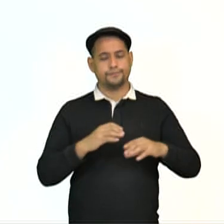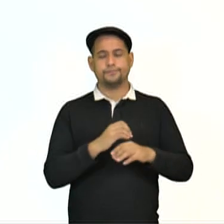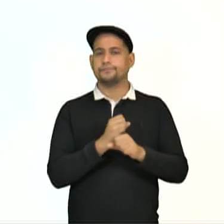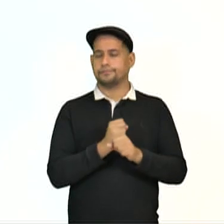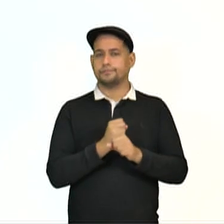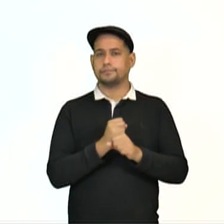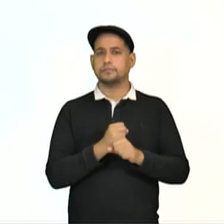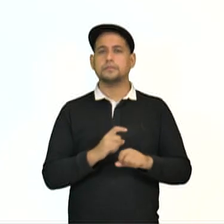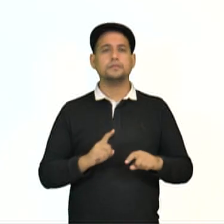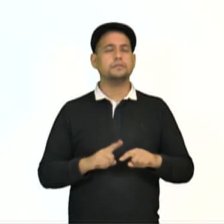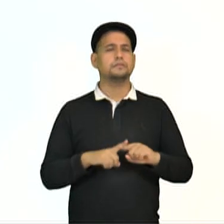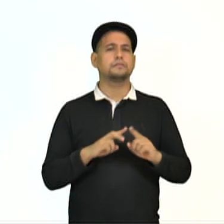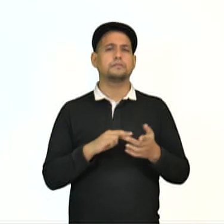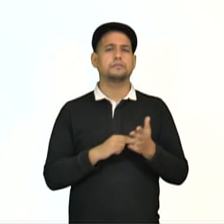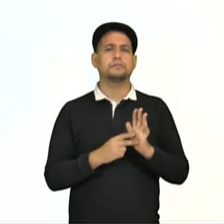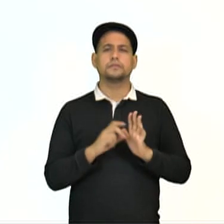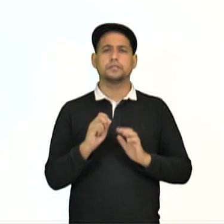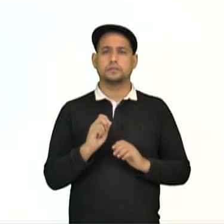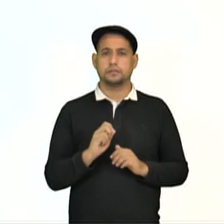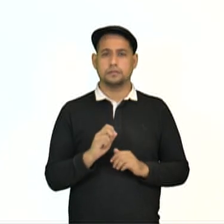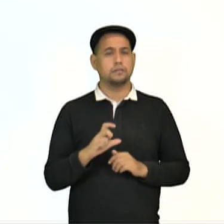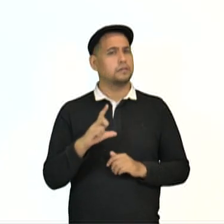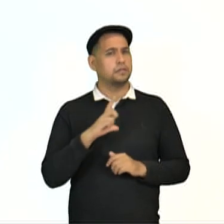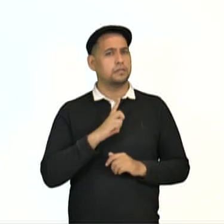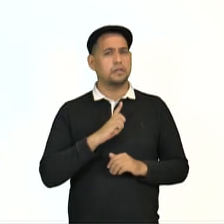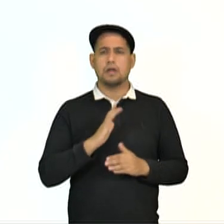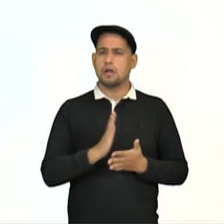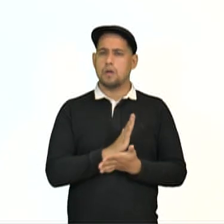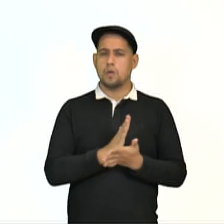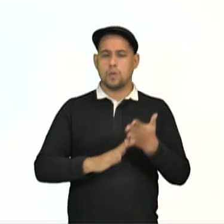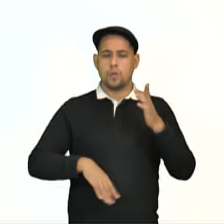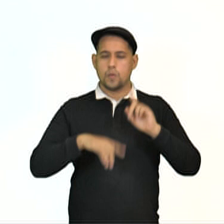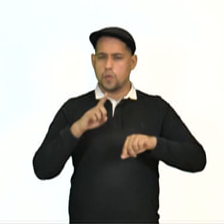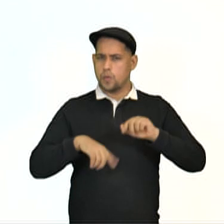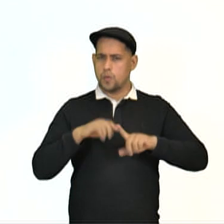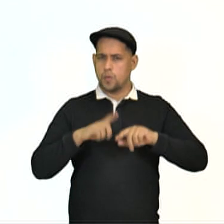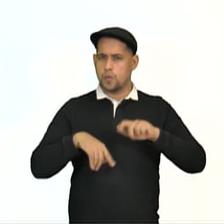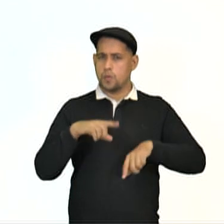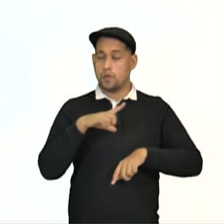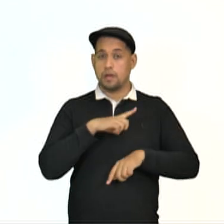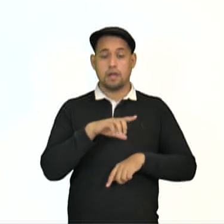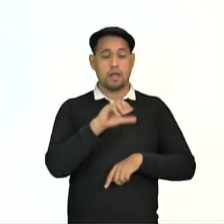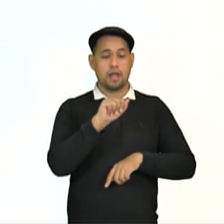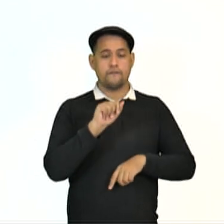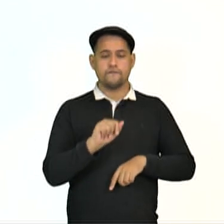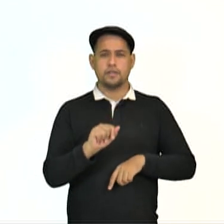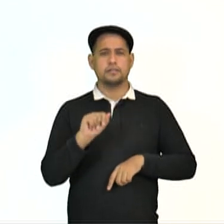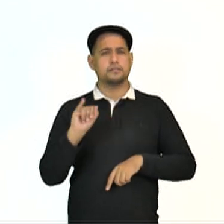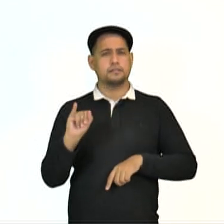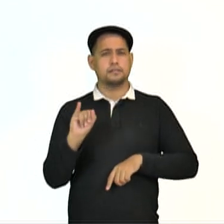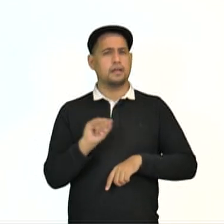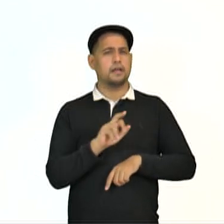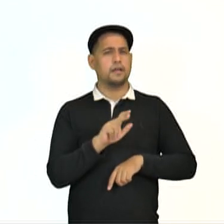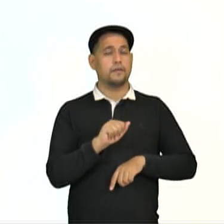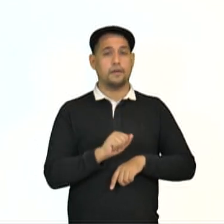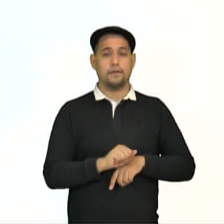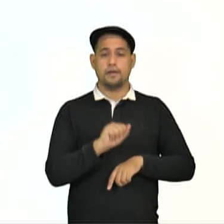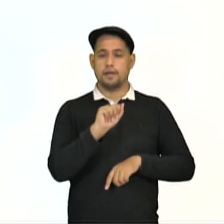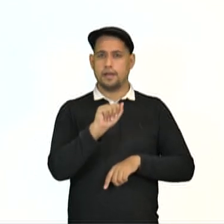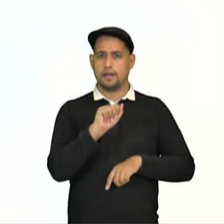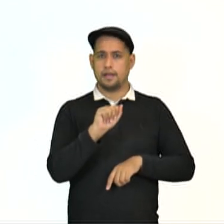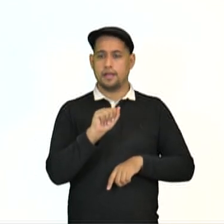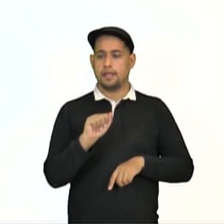de matrizes. Ou seja, quando existirem os produtos, temos A vezes I igual A